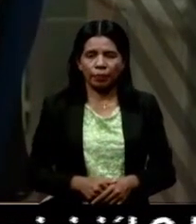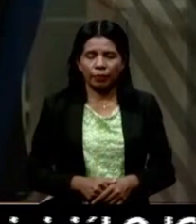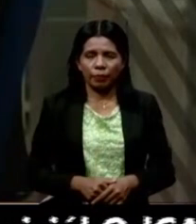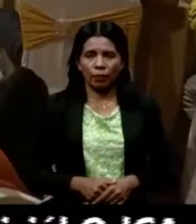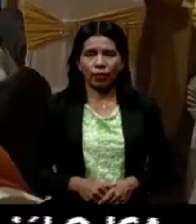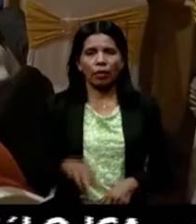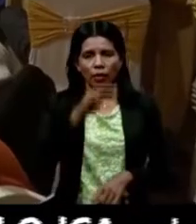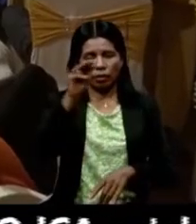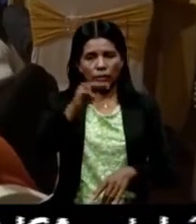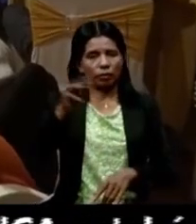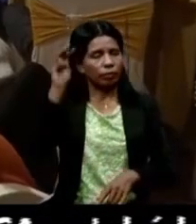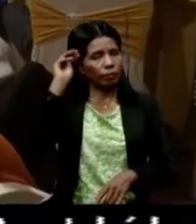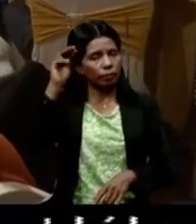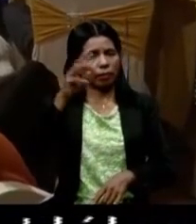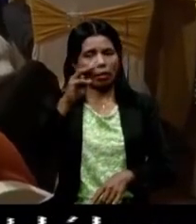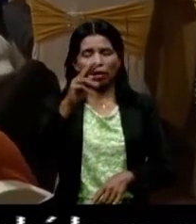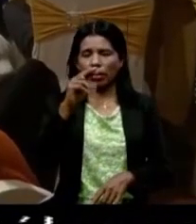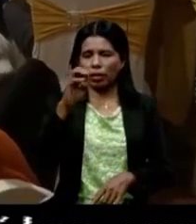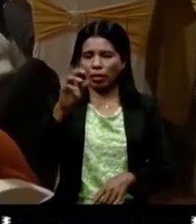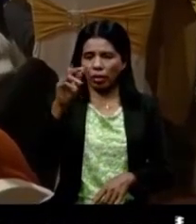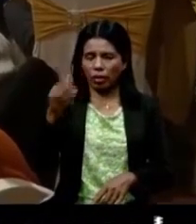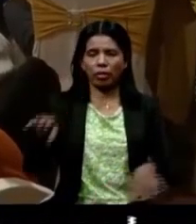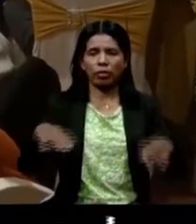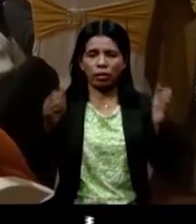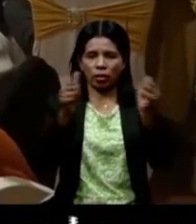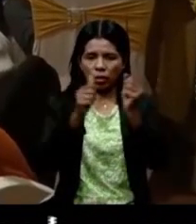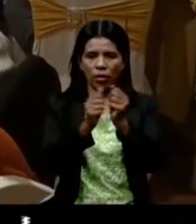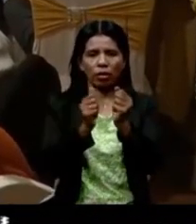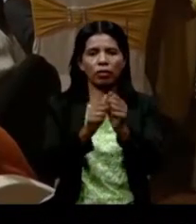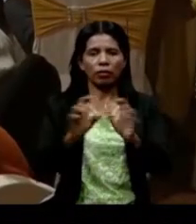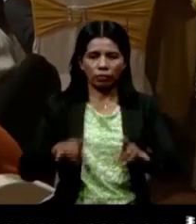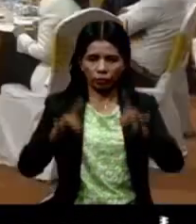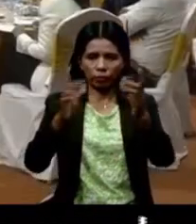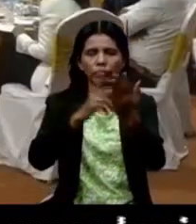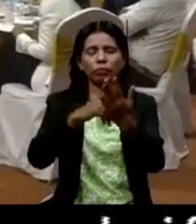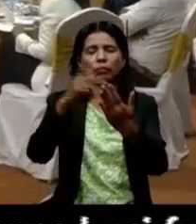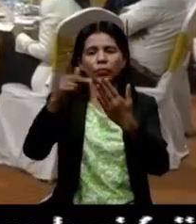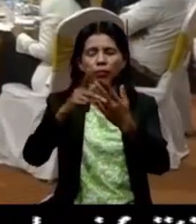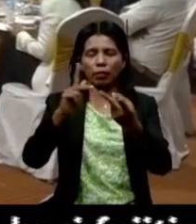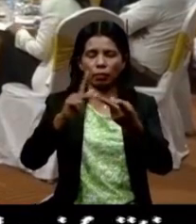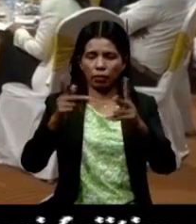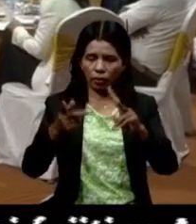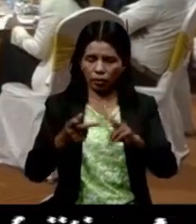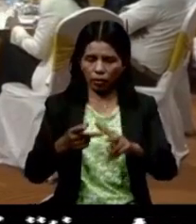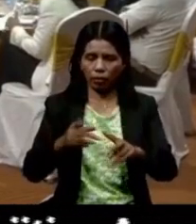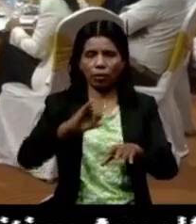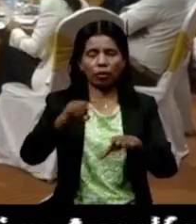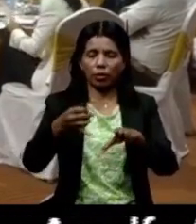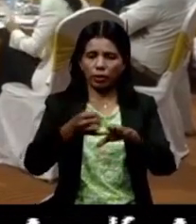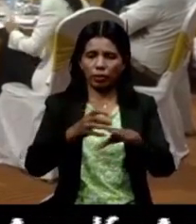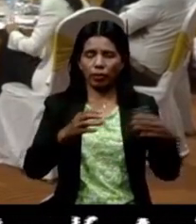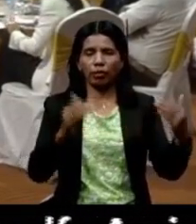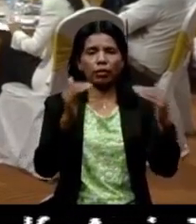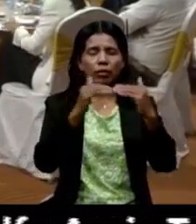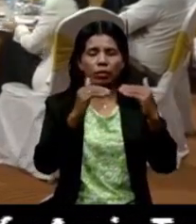E a segunda, né? Ministério do Negócio Estrangeiro na cooperação, lhe colaboração com a Austrália no programa Parceria para Prosperidade Inclusiva, organiza